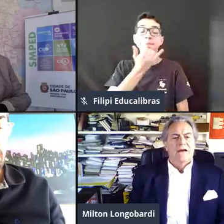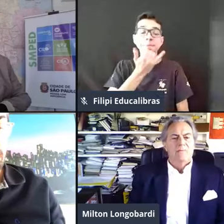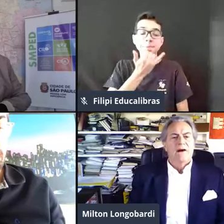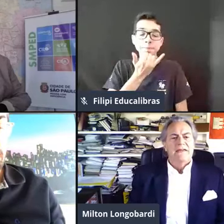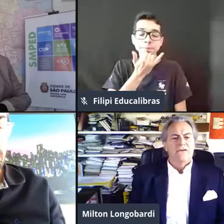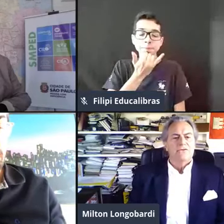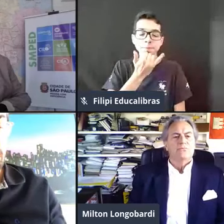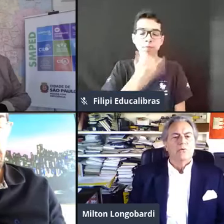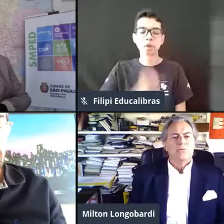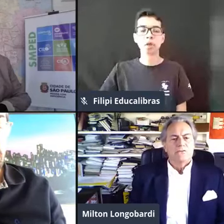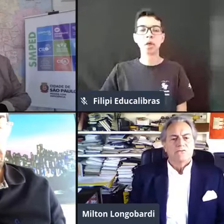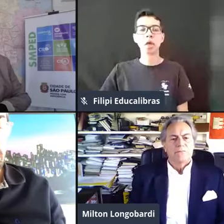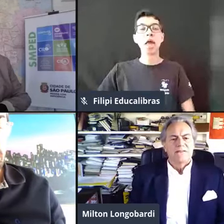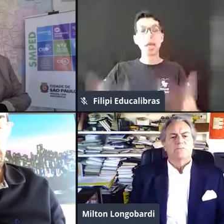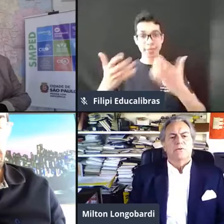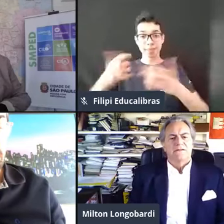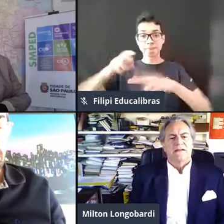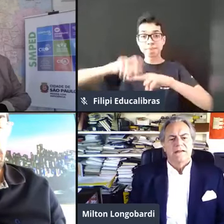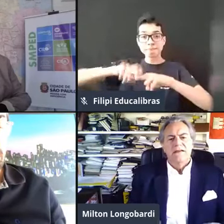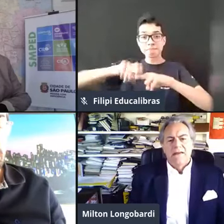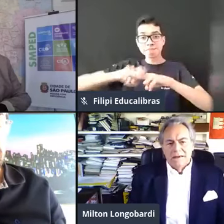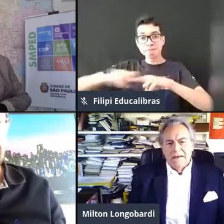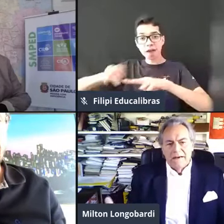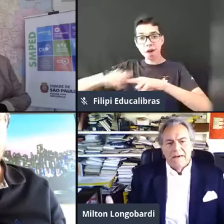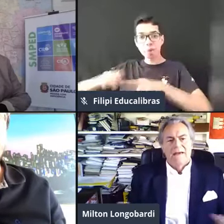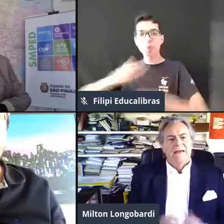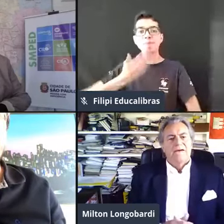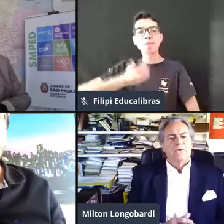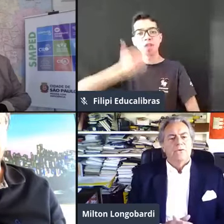queriam banheiros públicos para eles poderem